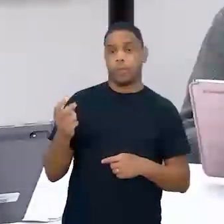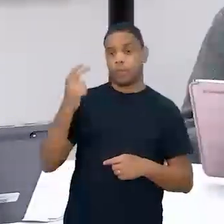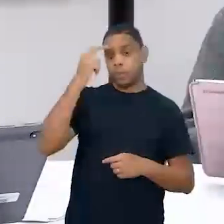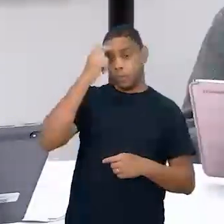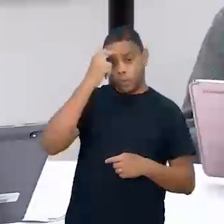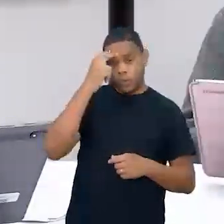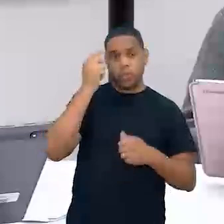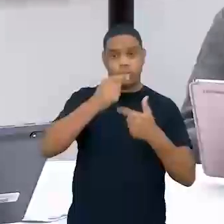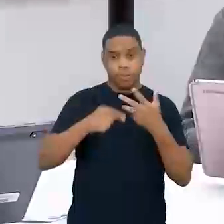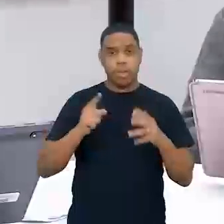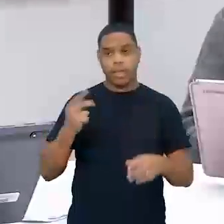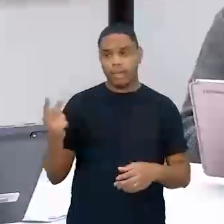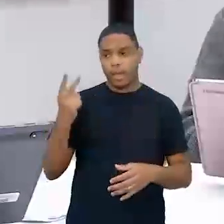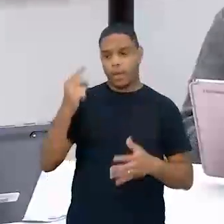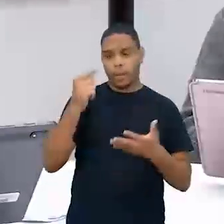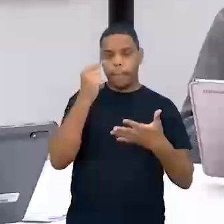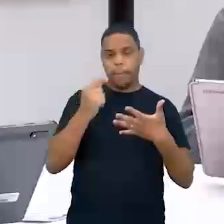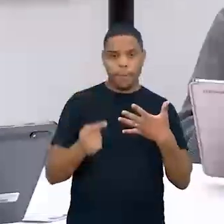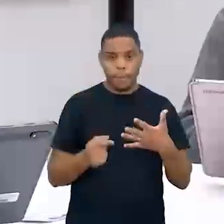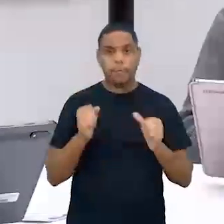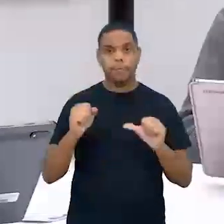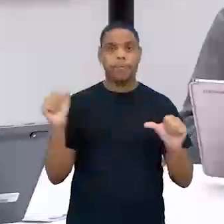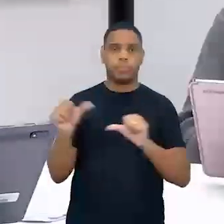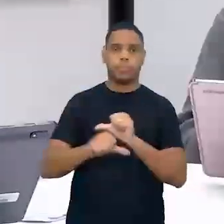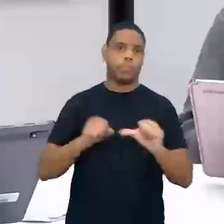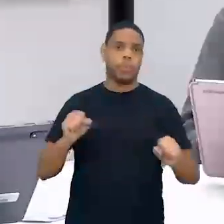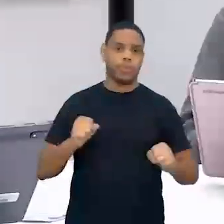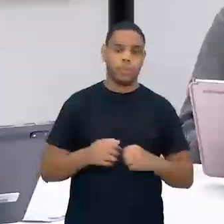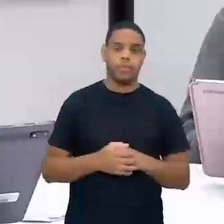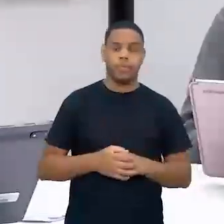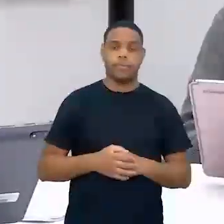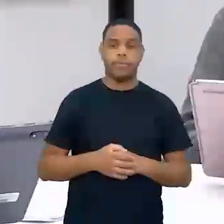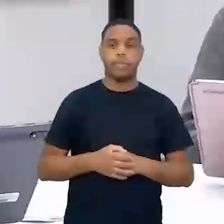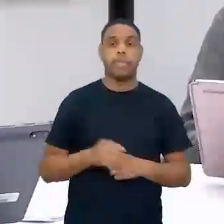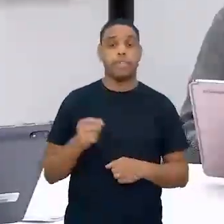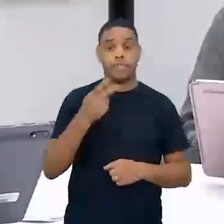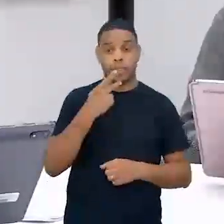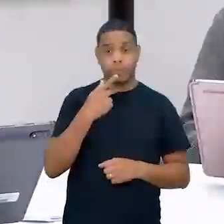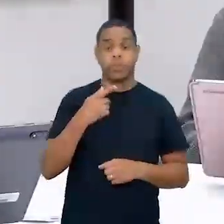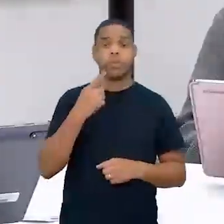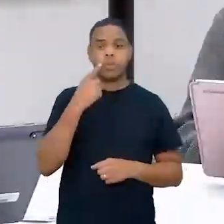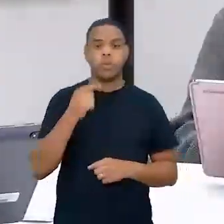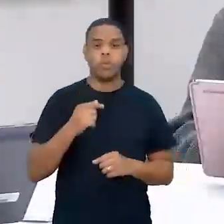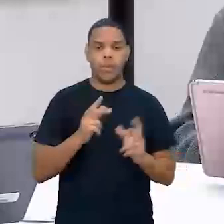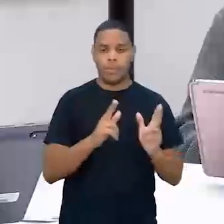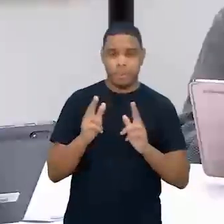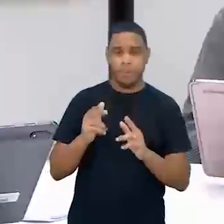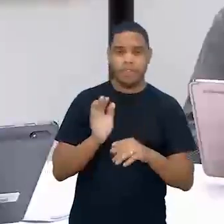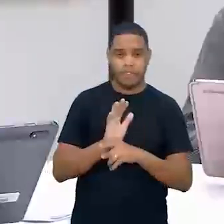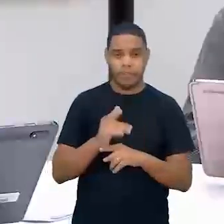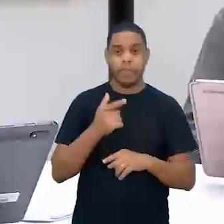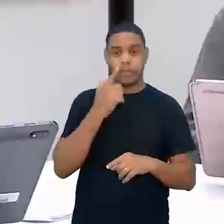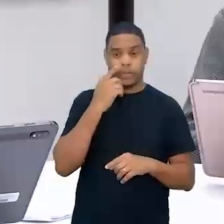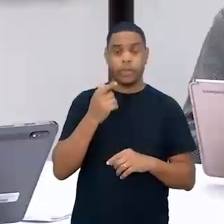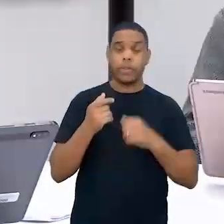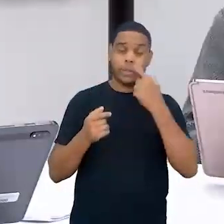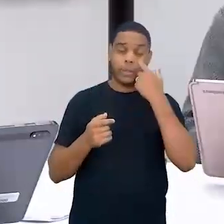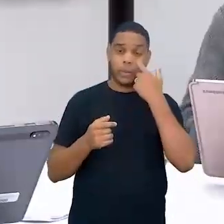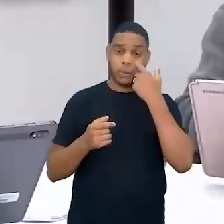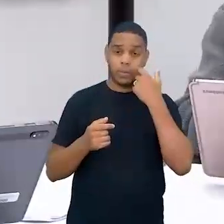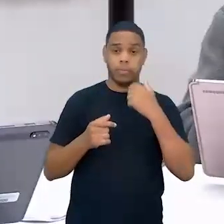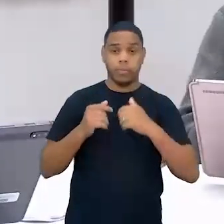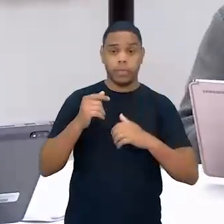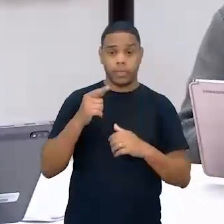que um conjunto de valores e isso pode ser mudado, né? E quem falou isso no documentário é uma parceira da produção do documentário e do